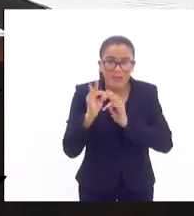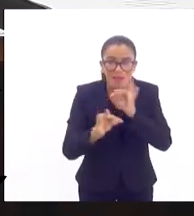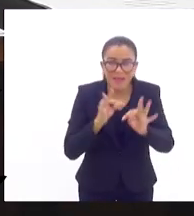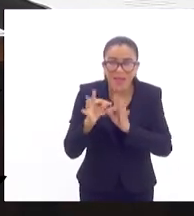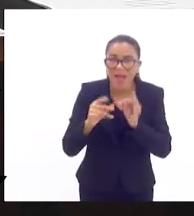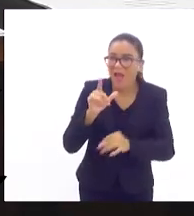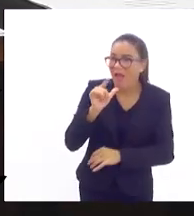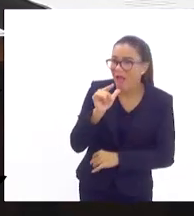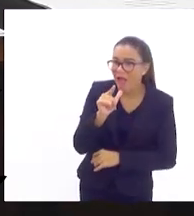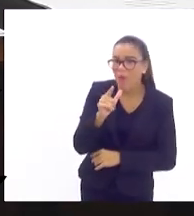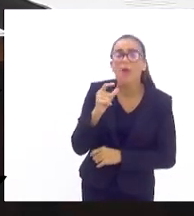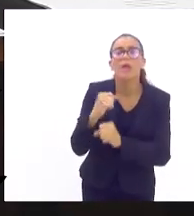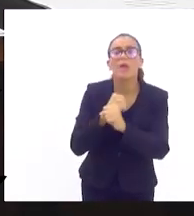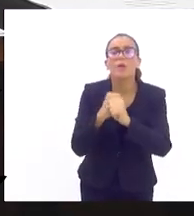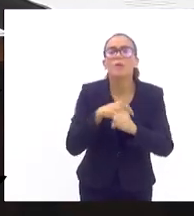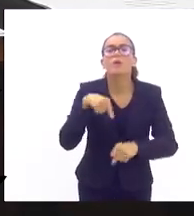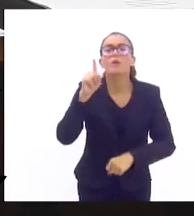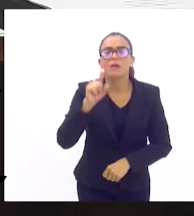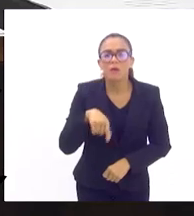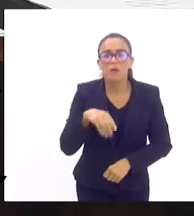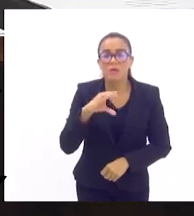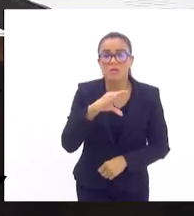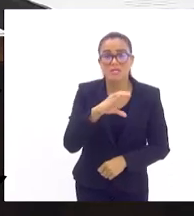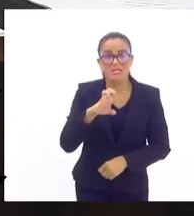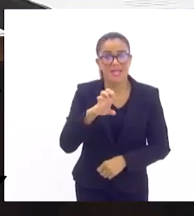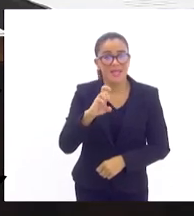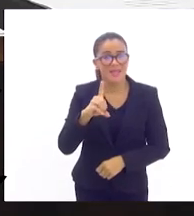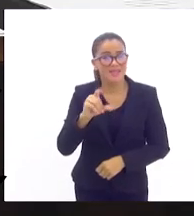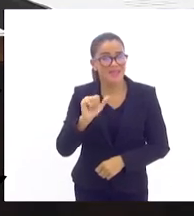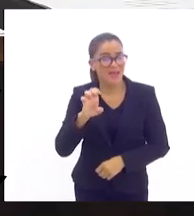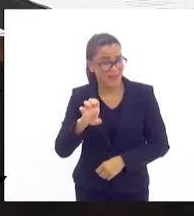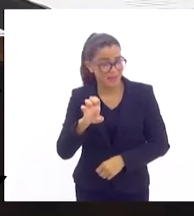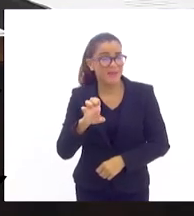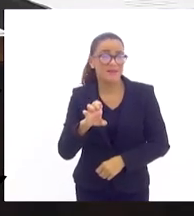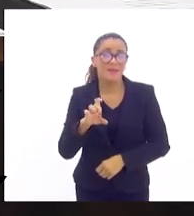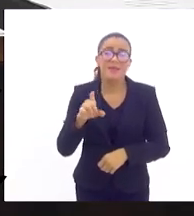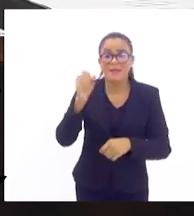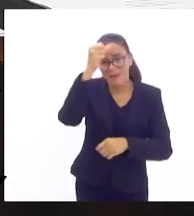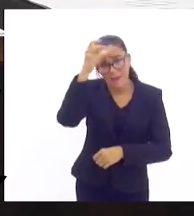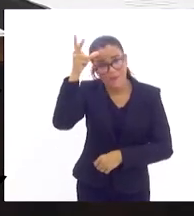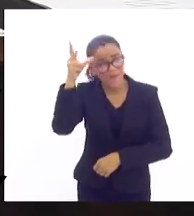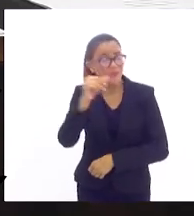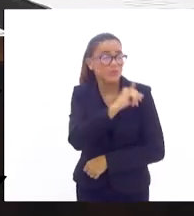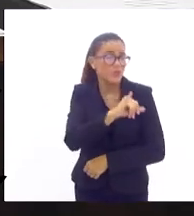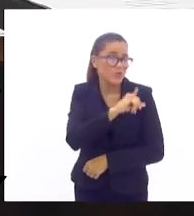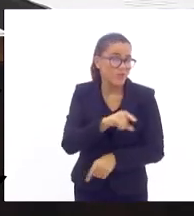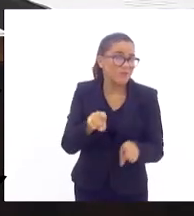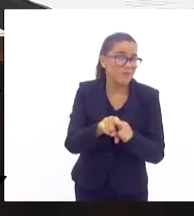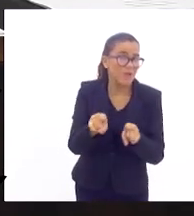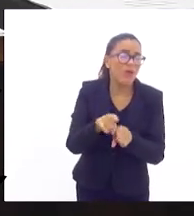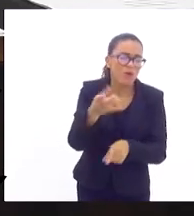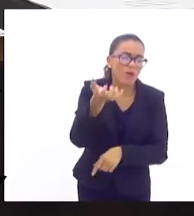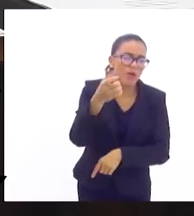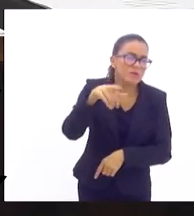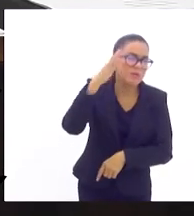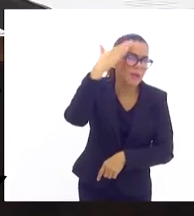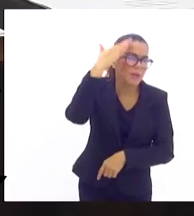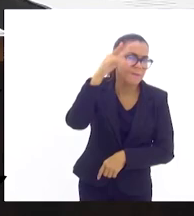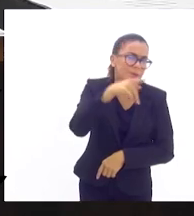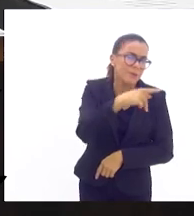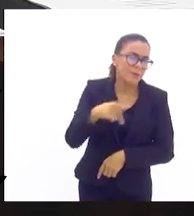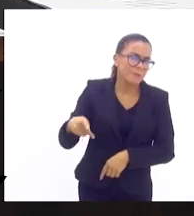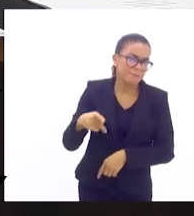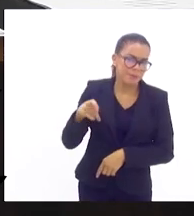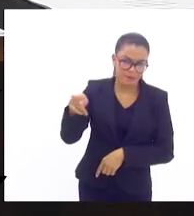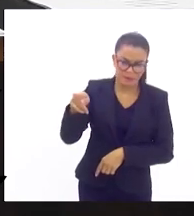quem construiu foi a SEDAI e a Prefeitura do Rio de Janeiro. Então, para concluir, deputado Jair, eu queria ouvir do senhor presidente aí da Rio Mais